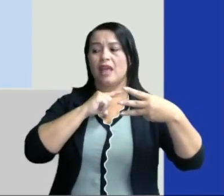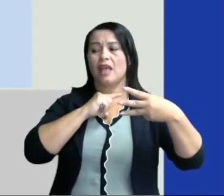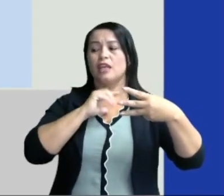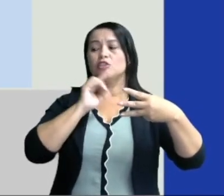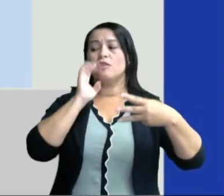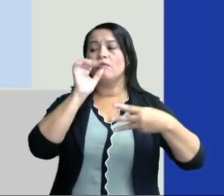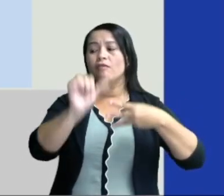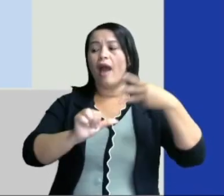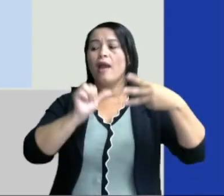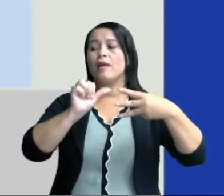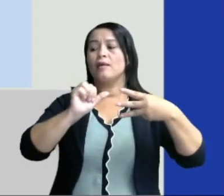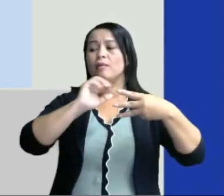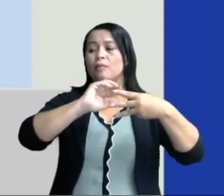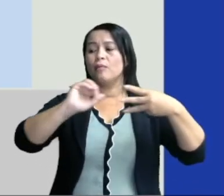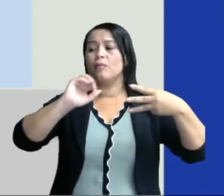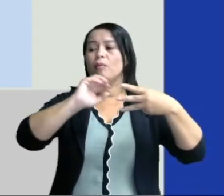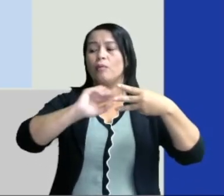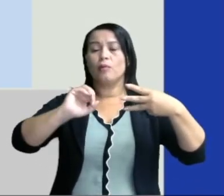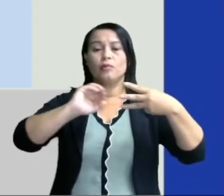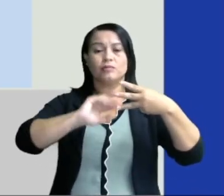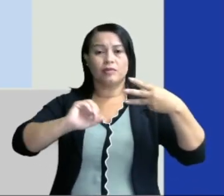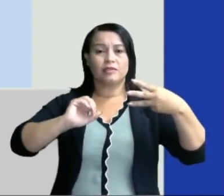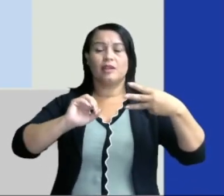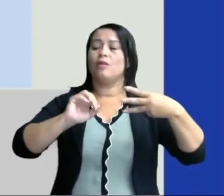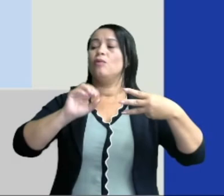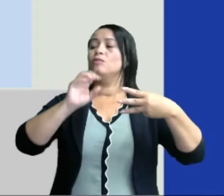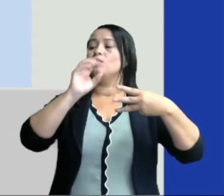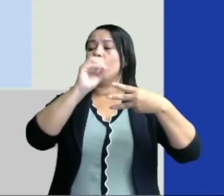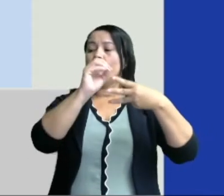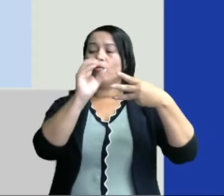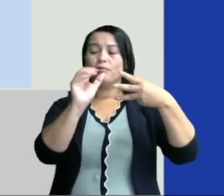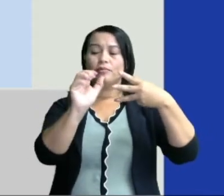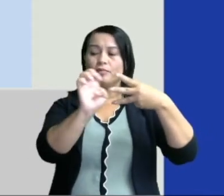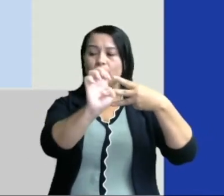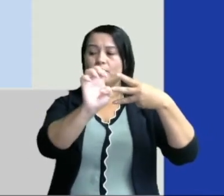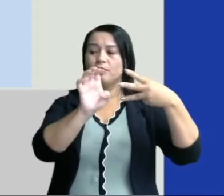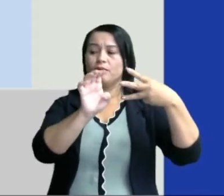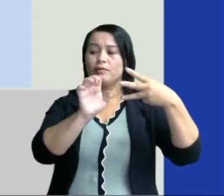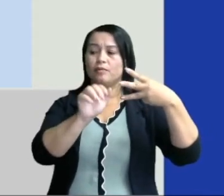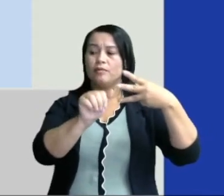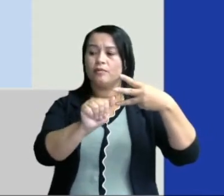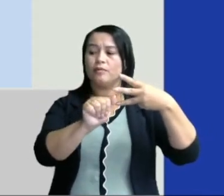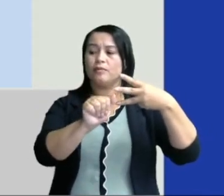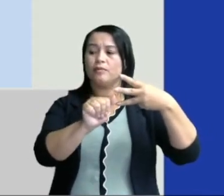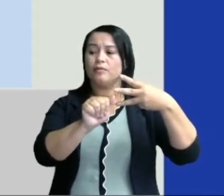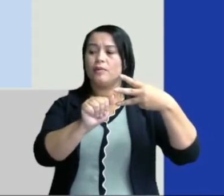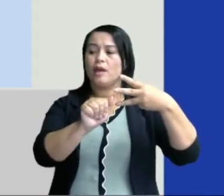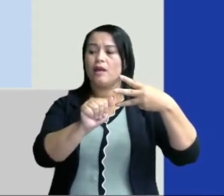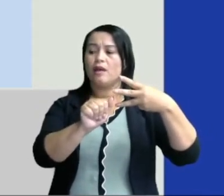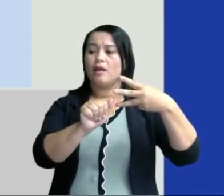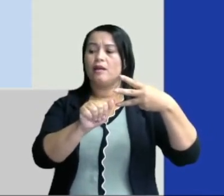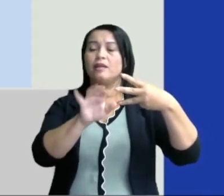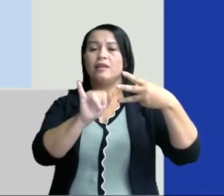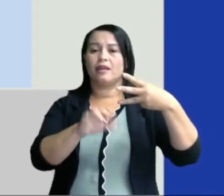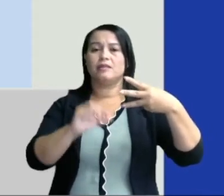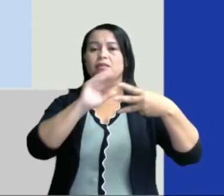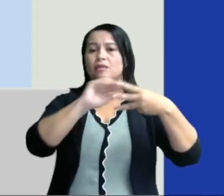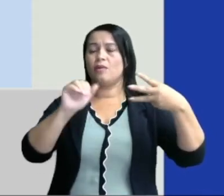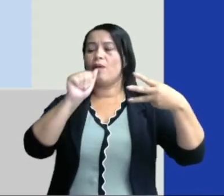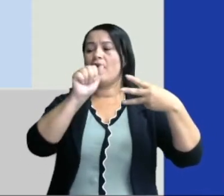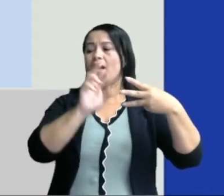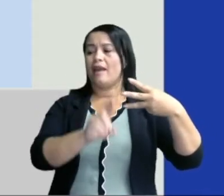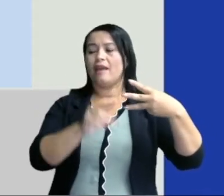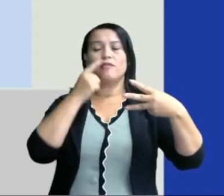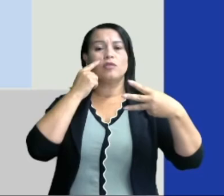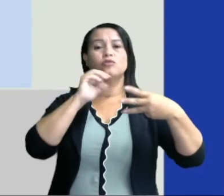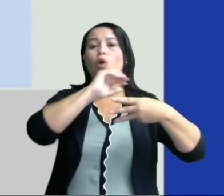está mudando apenas o final, tá? A gente só acrescentou AR,